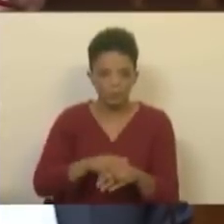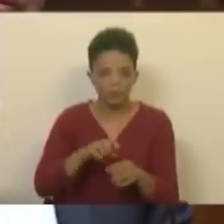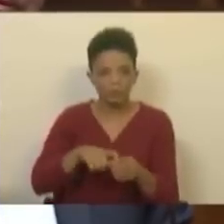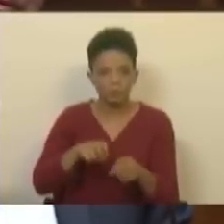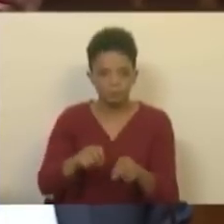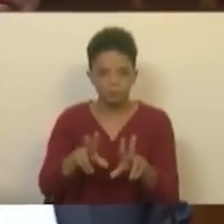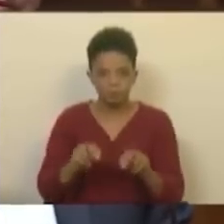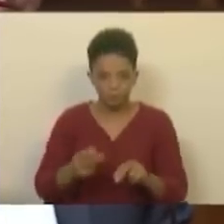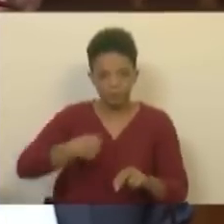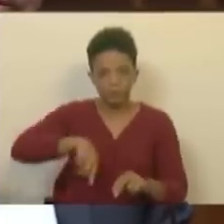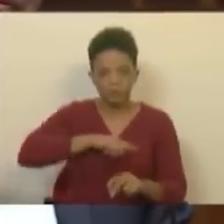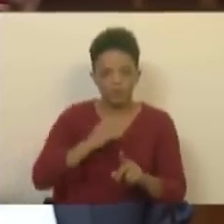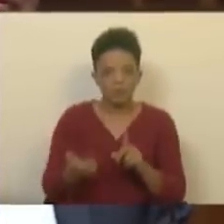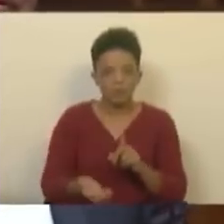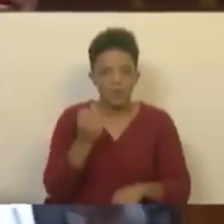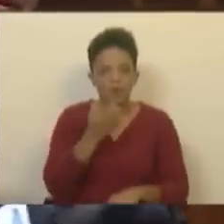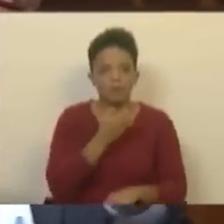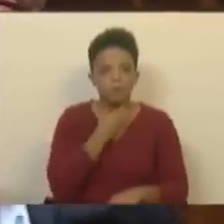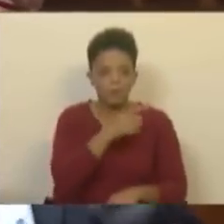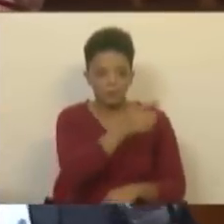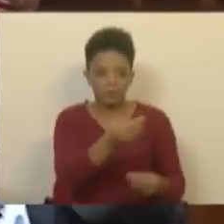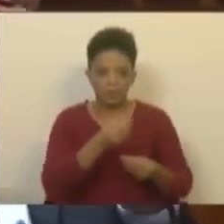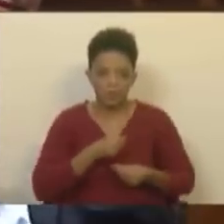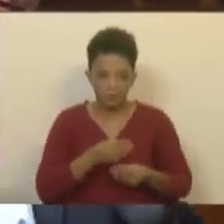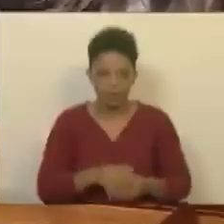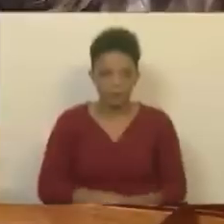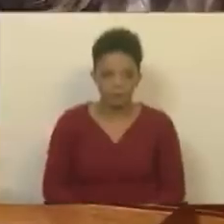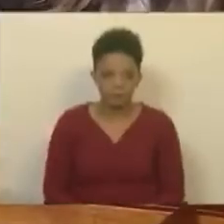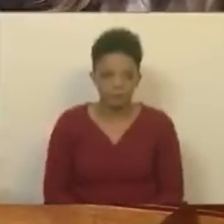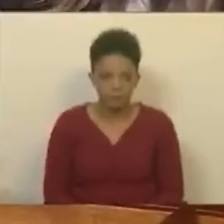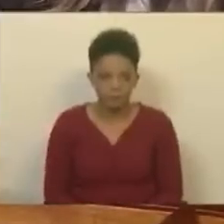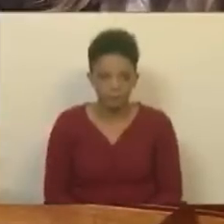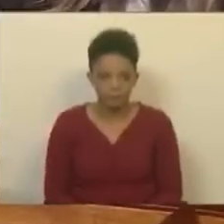limpa que nós conseguimos da Rota que aos